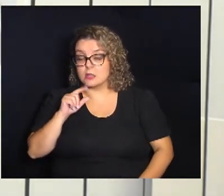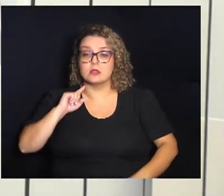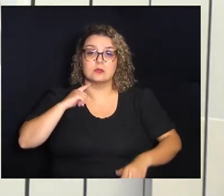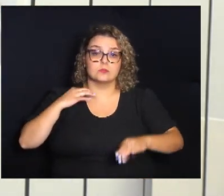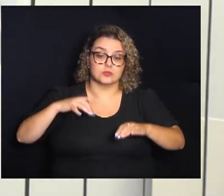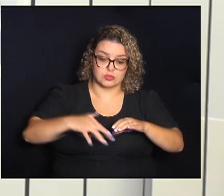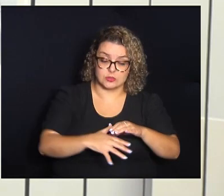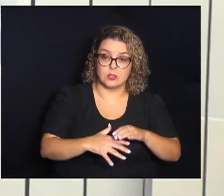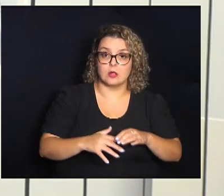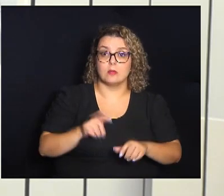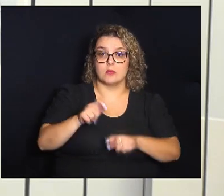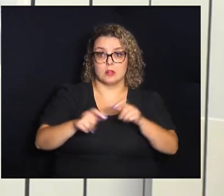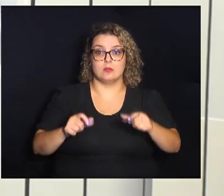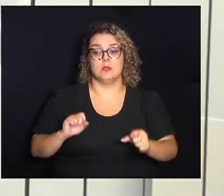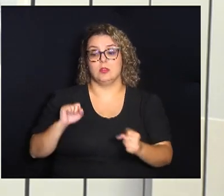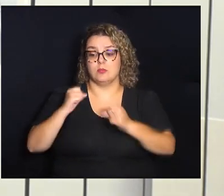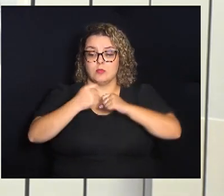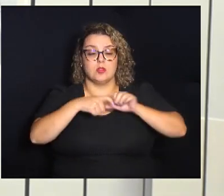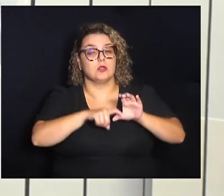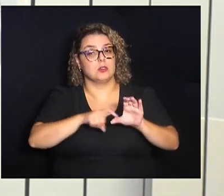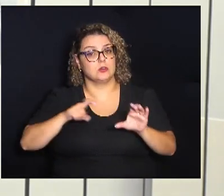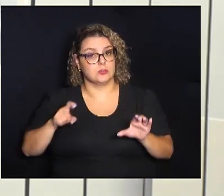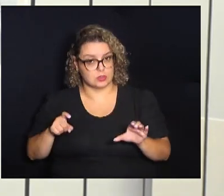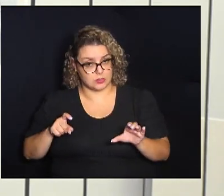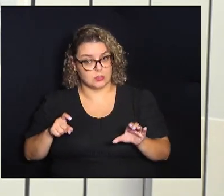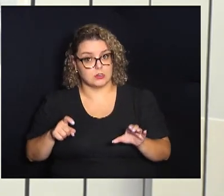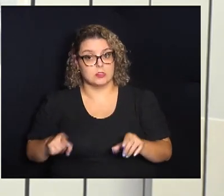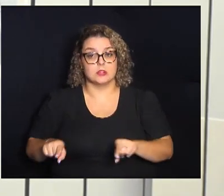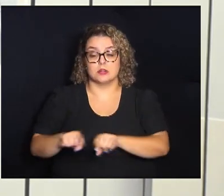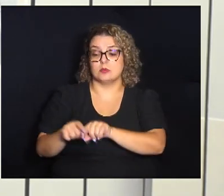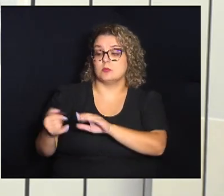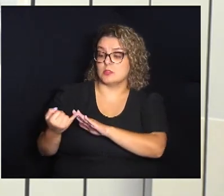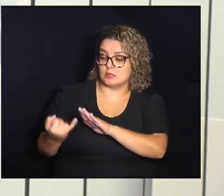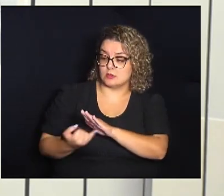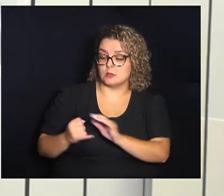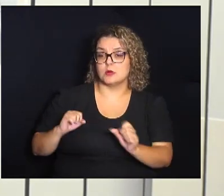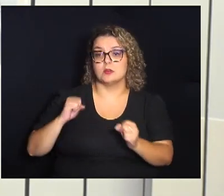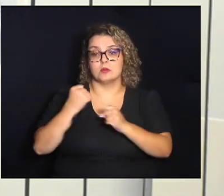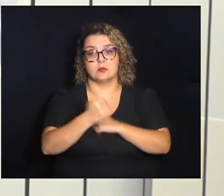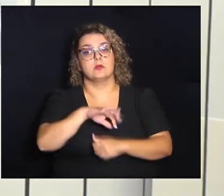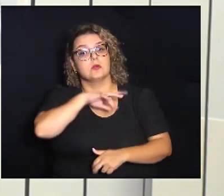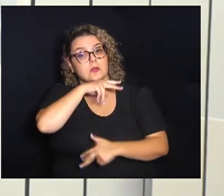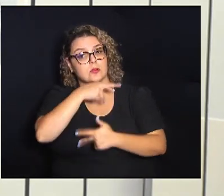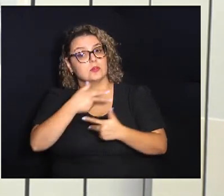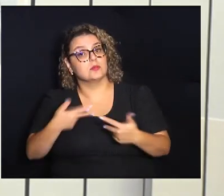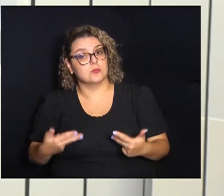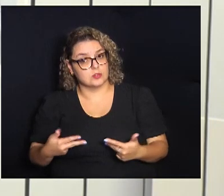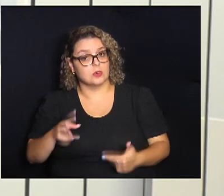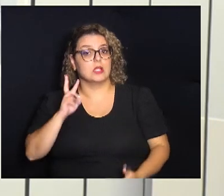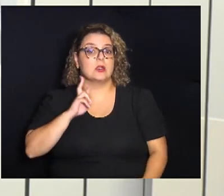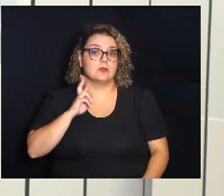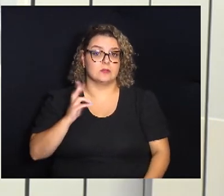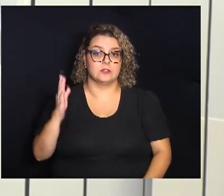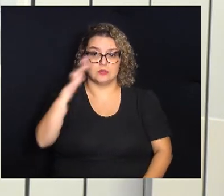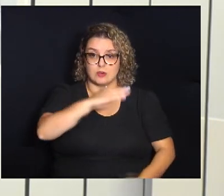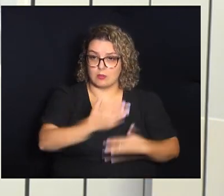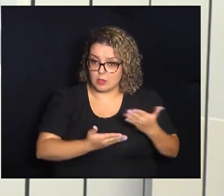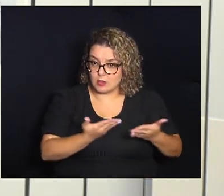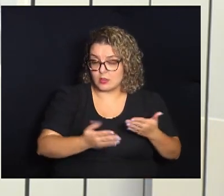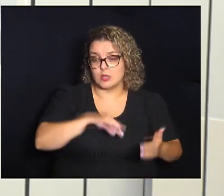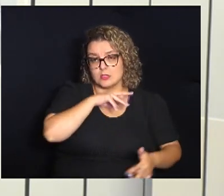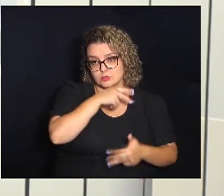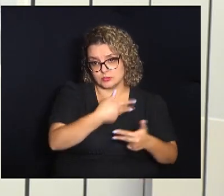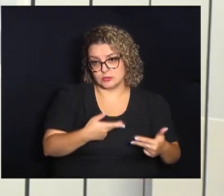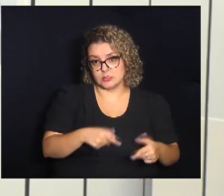para protetores independentes e entidades protetoras dos animais vítimas de maus tratos. Além